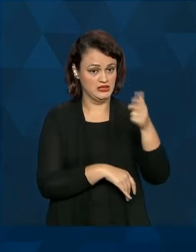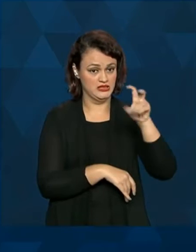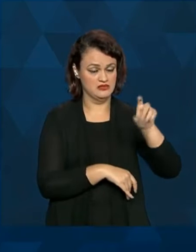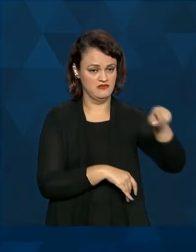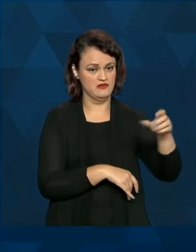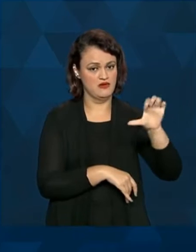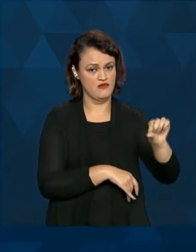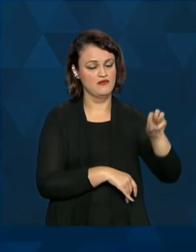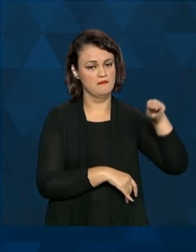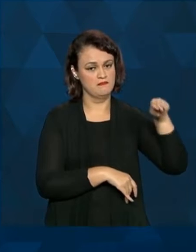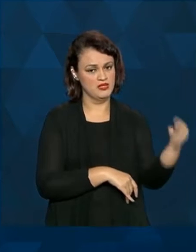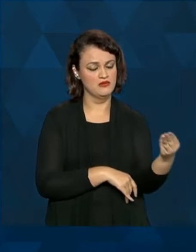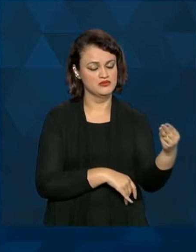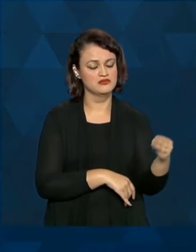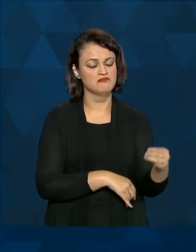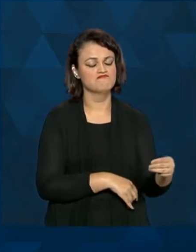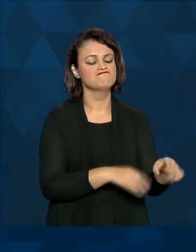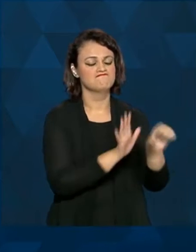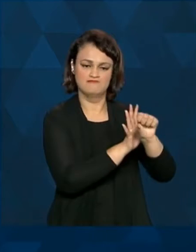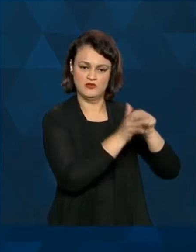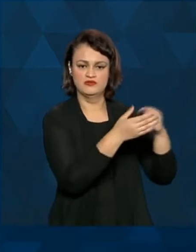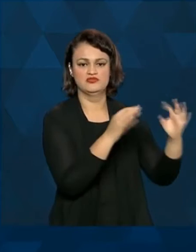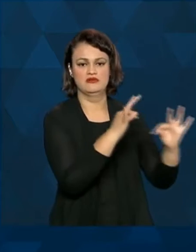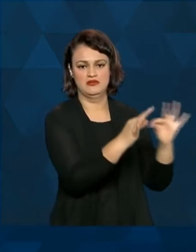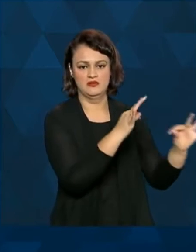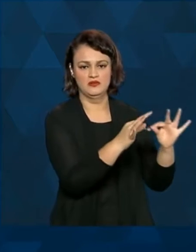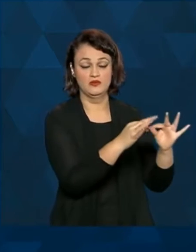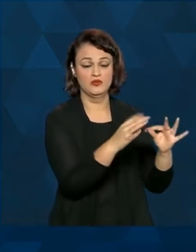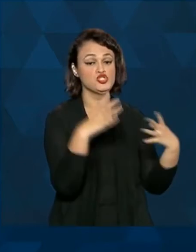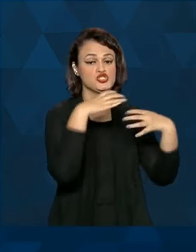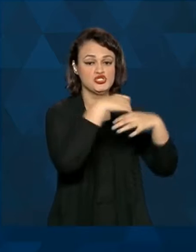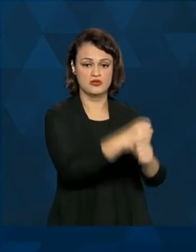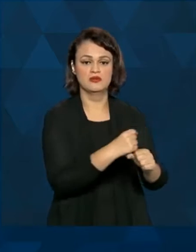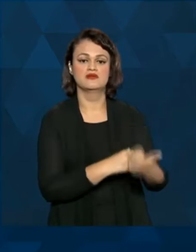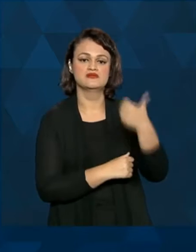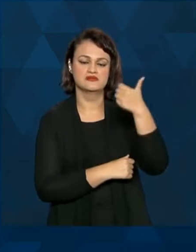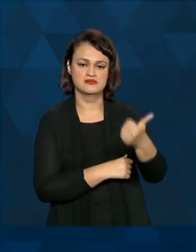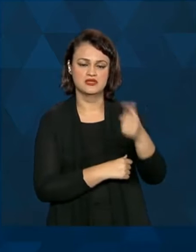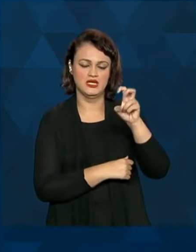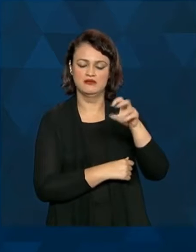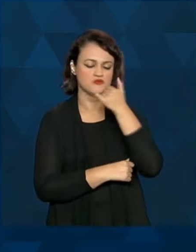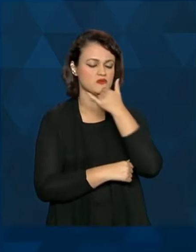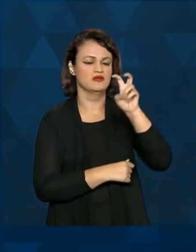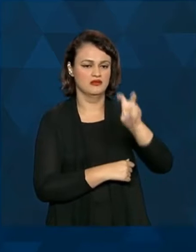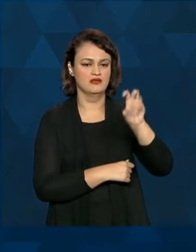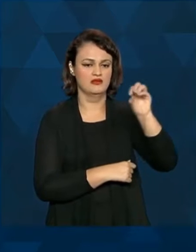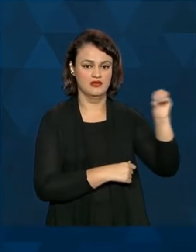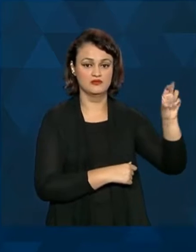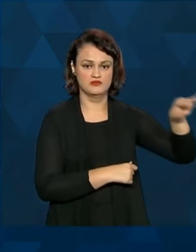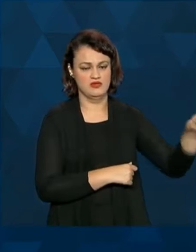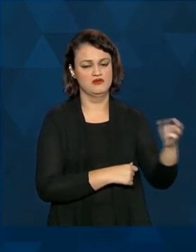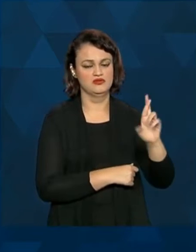15,9 milhões para o enfrentamento à Covid, totalizando cerca de 500 milhões de